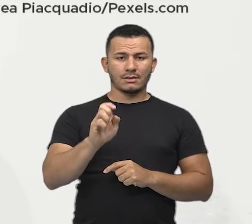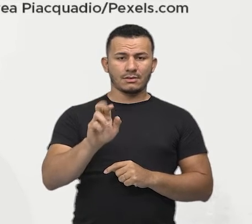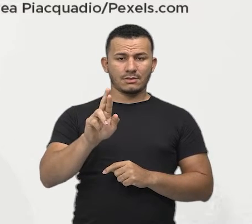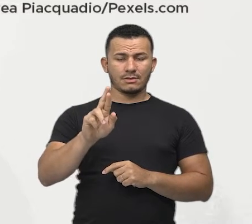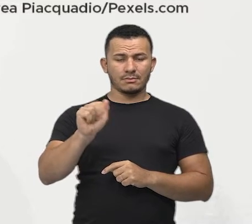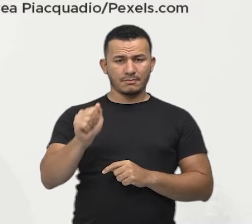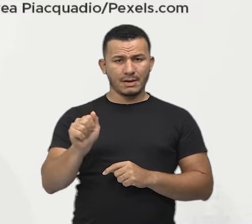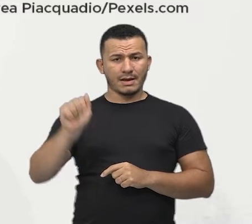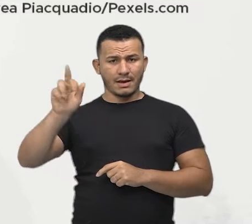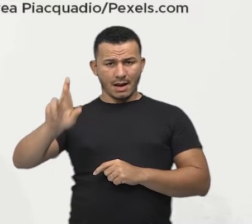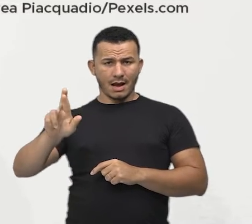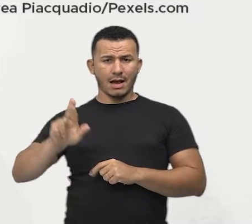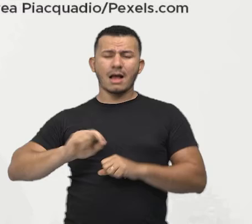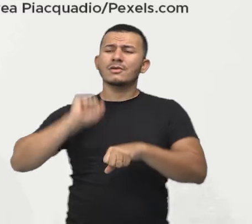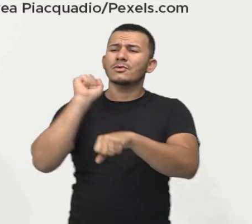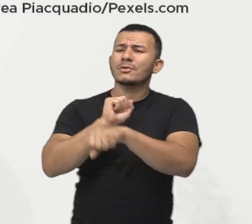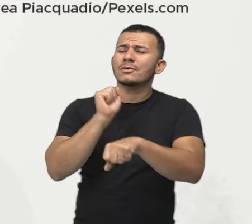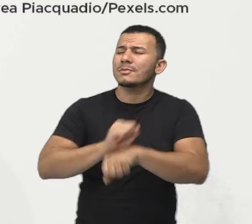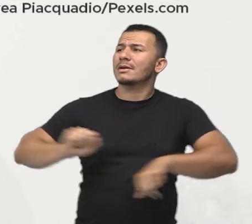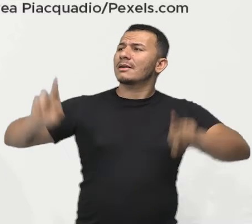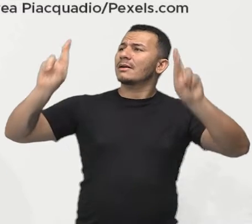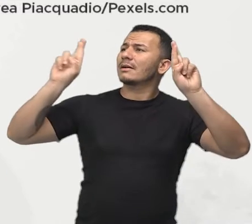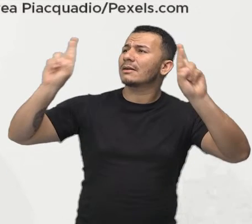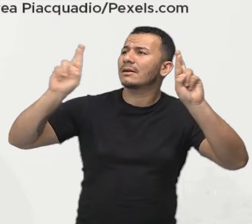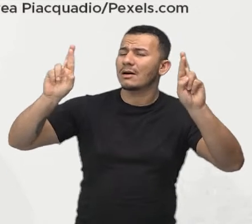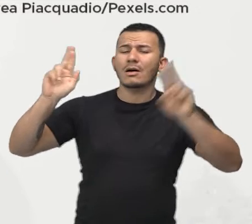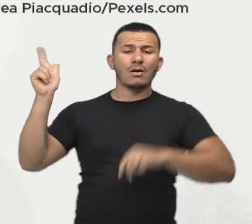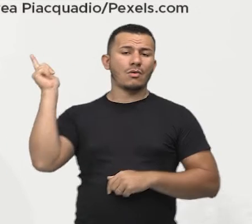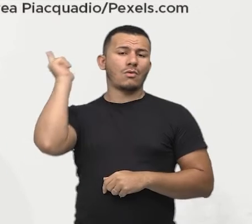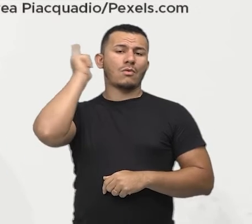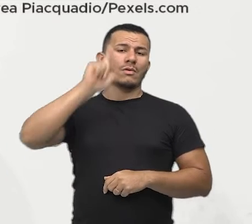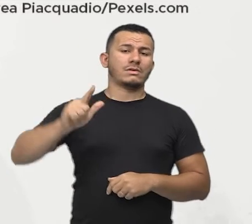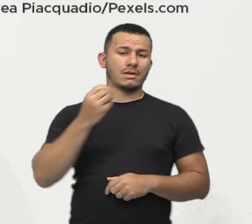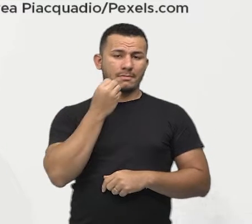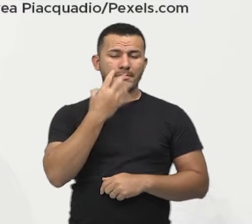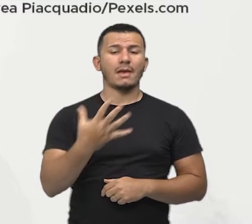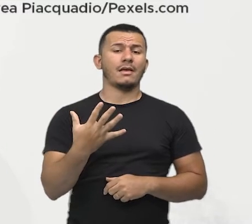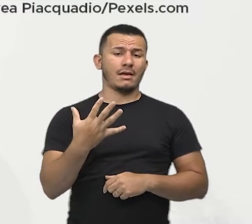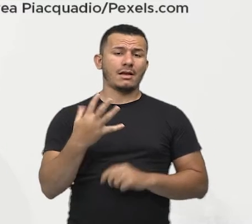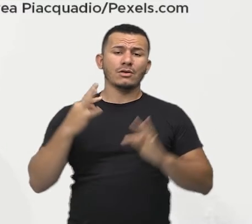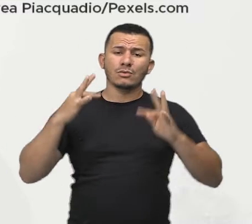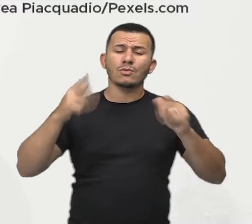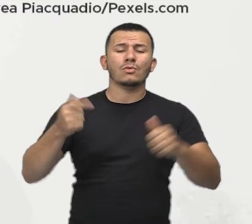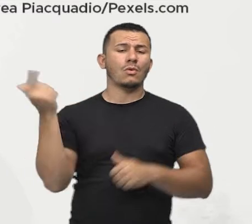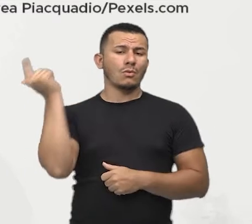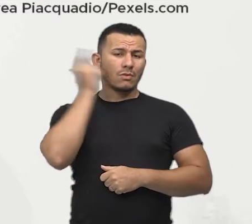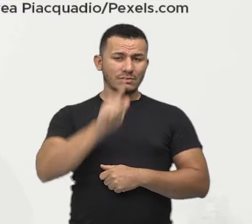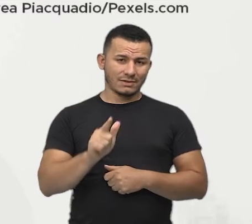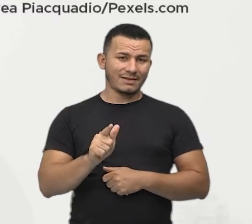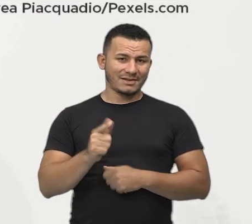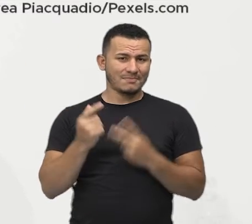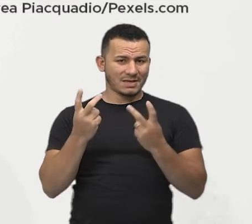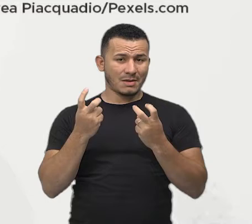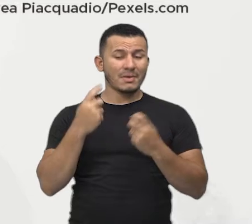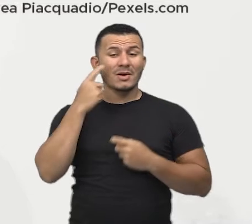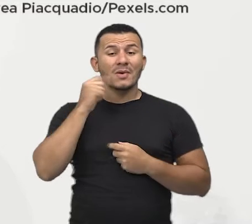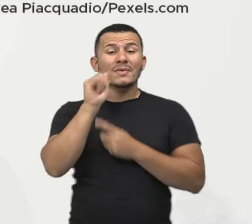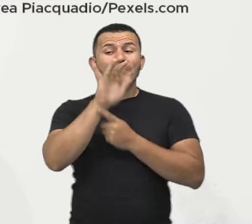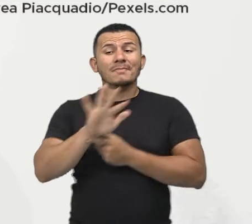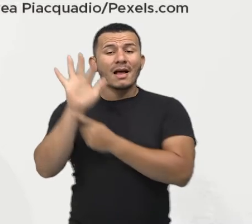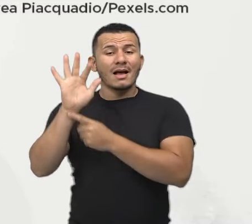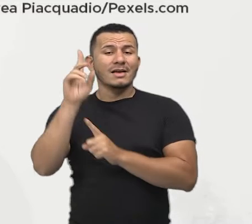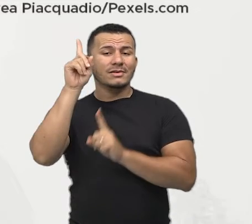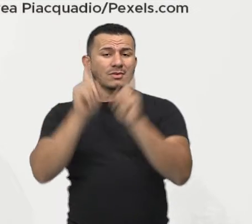ideia de que a pessoa quer, de que a pessoa deseja que as coisas aconteçam bem, que tudo dê certo, ok?